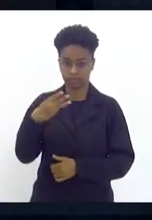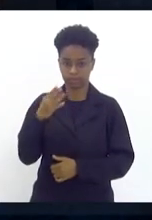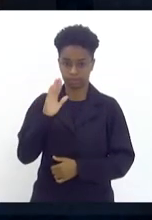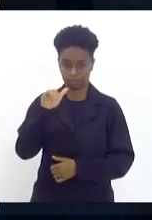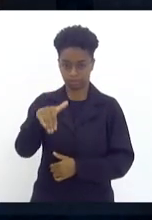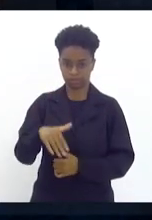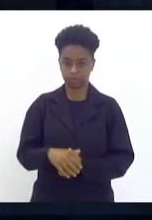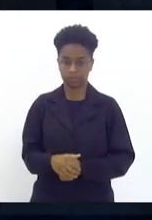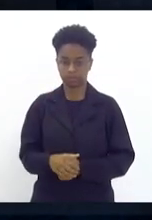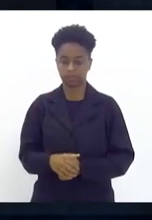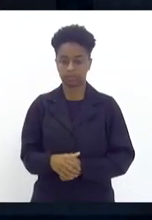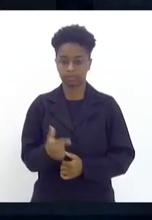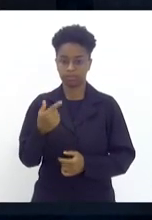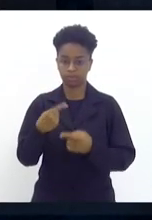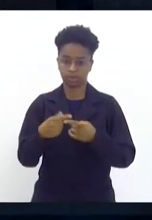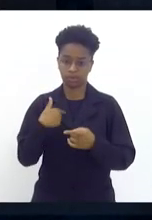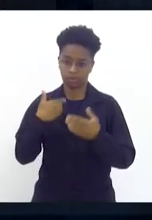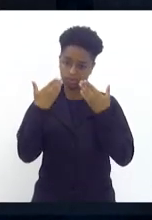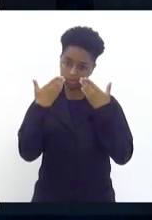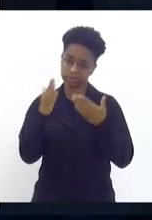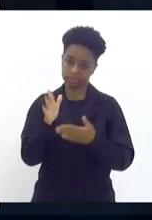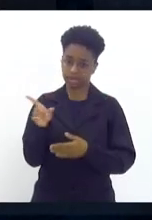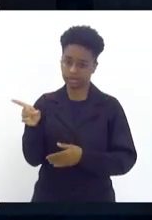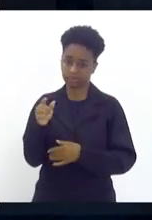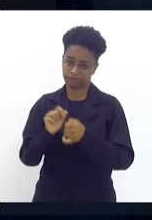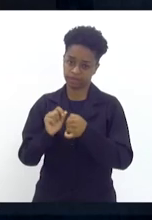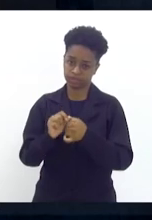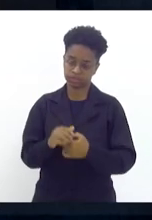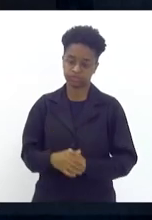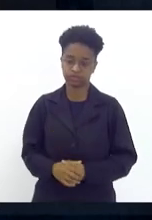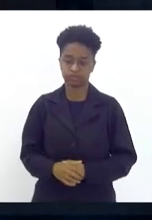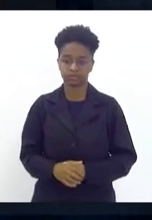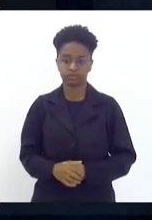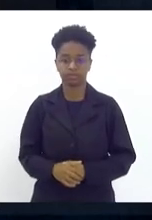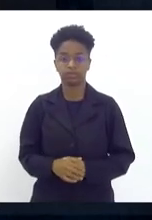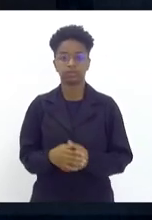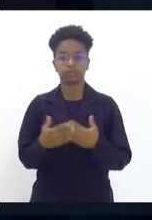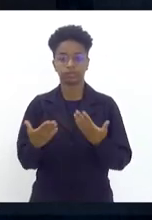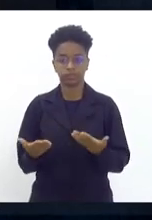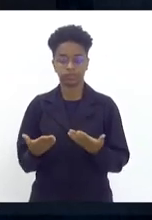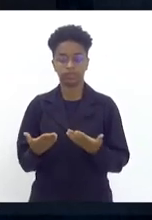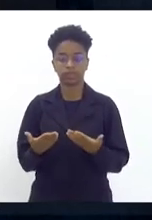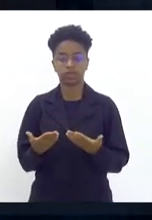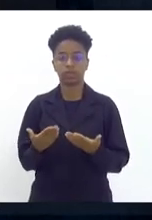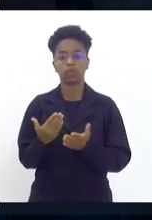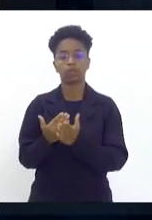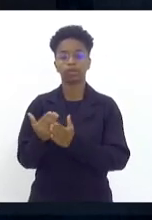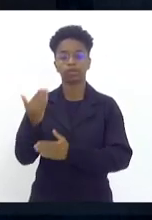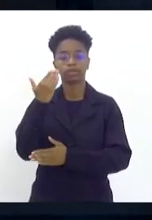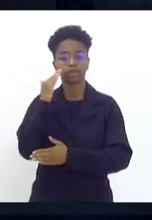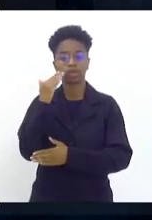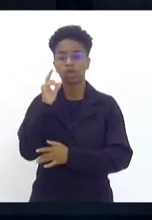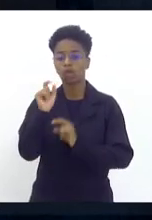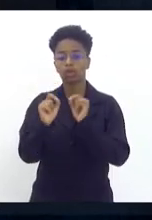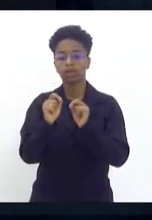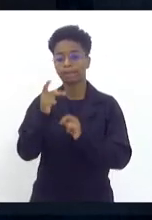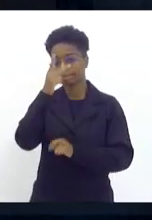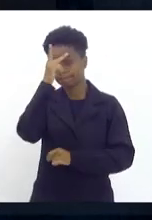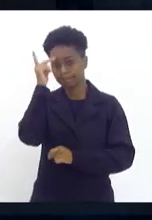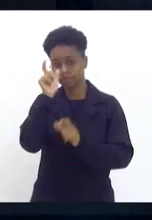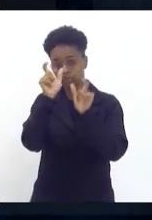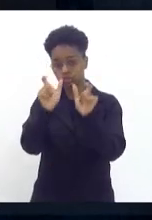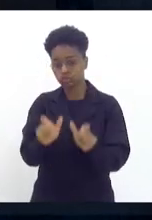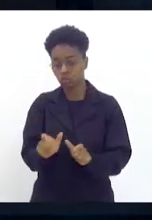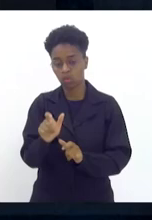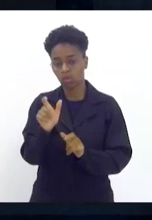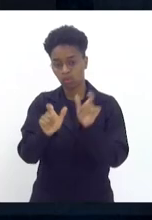porque esse aí eu já estou me apresentando, o Márcio já me apresentou, né? Então, vamos começar entendendo o que é a pessoa humana. Porque a